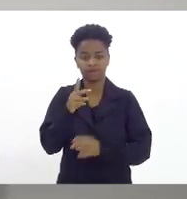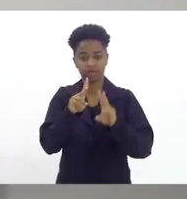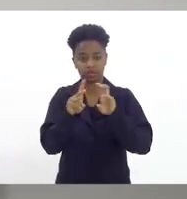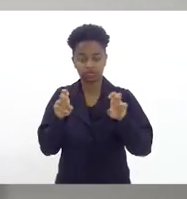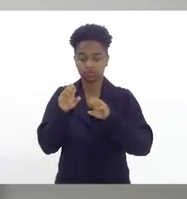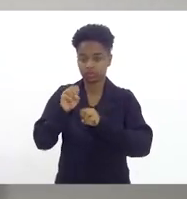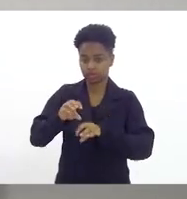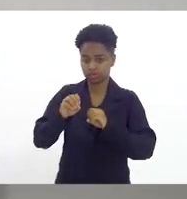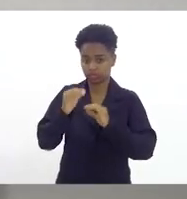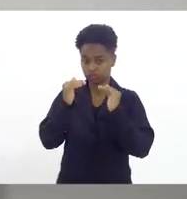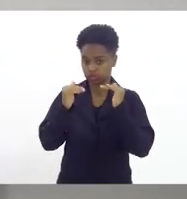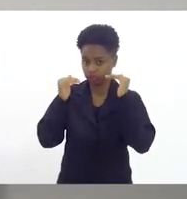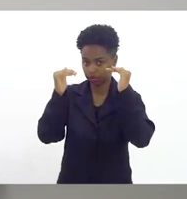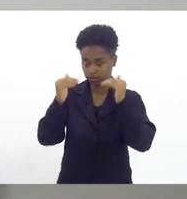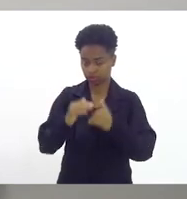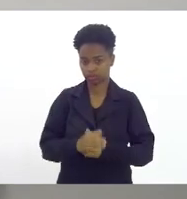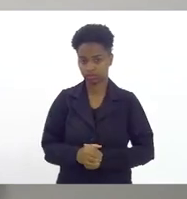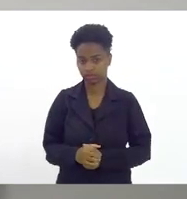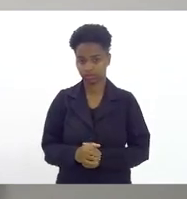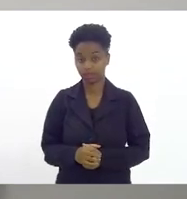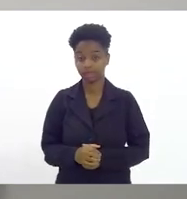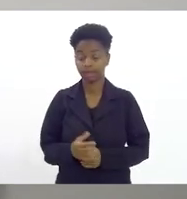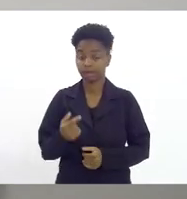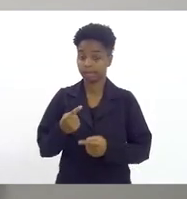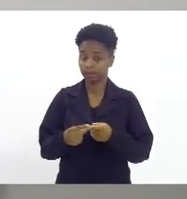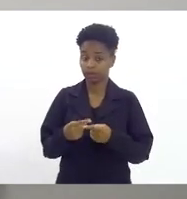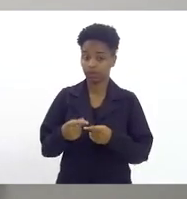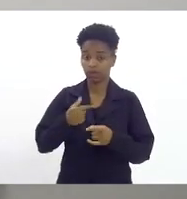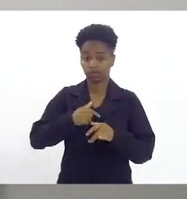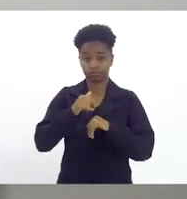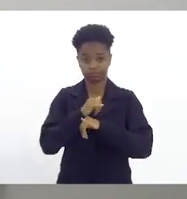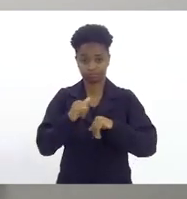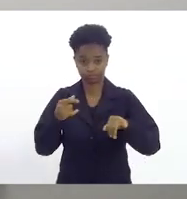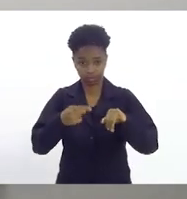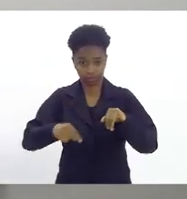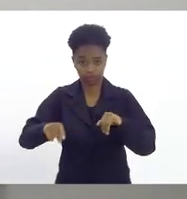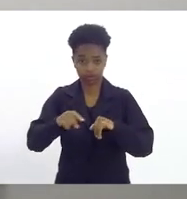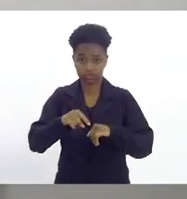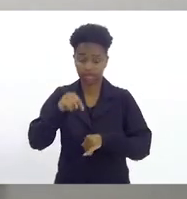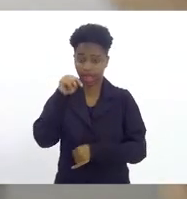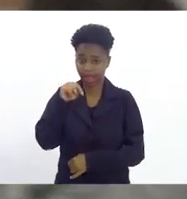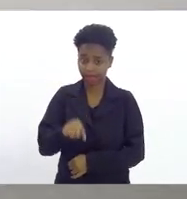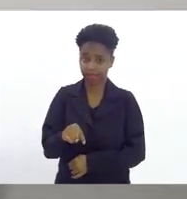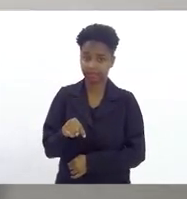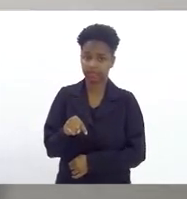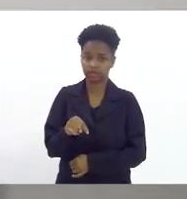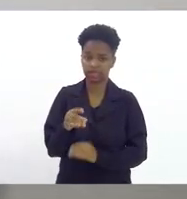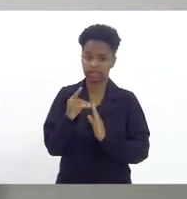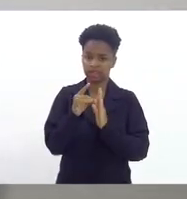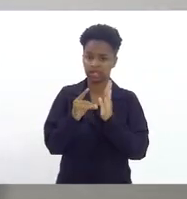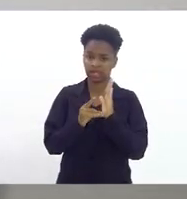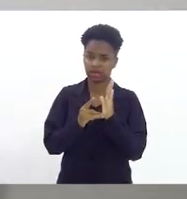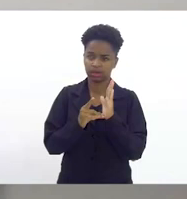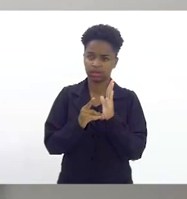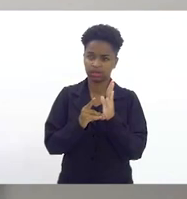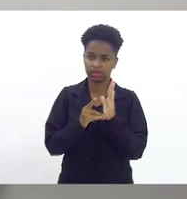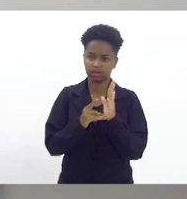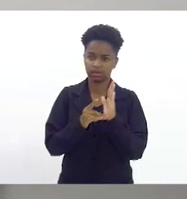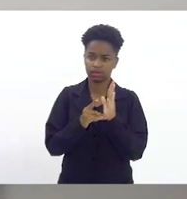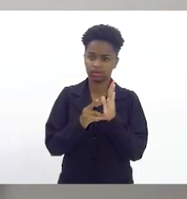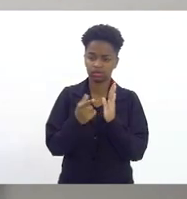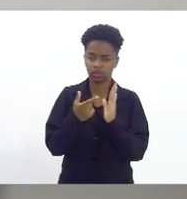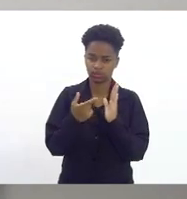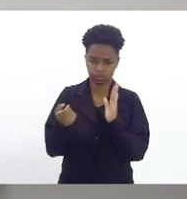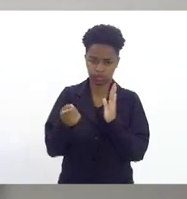ensino superior quero lembrar que essa casa aqui ela na década de nos anos